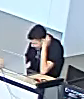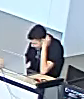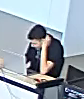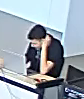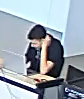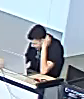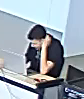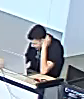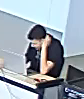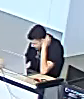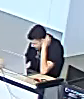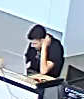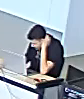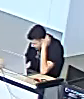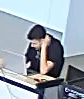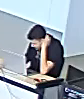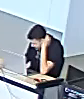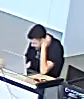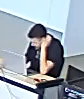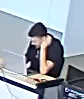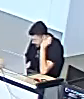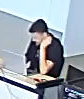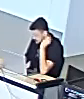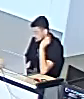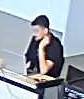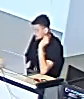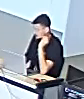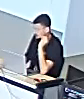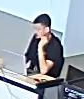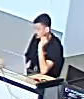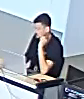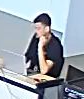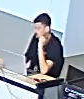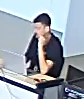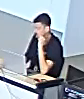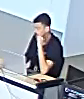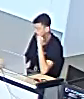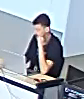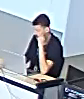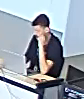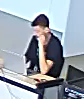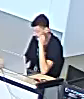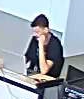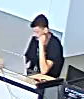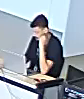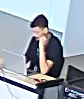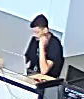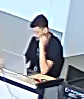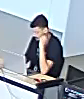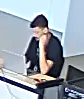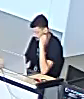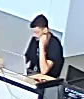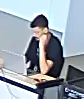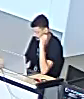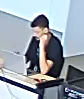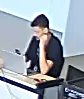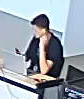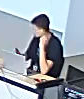eu venho aqui, solicitei essa audiência, saí de Santos Dumont para vir aqui no gabinete do deputado,